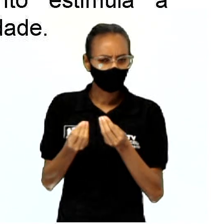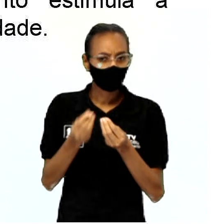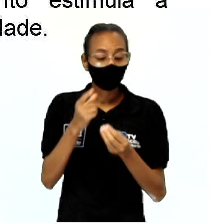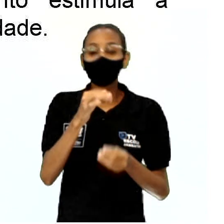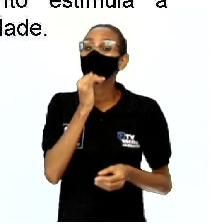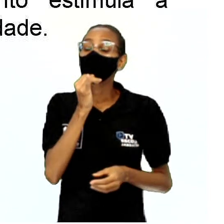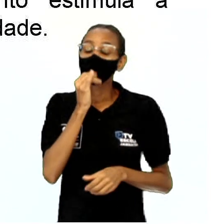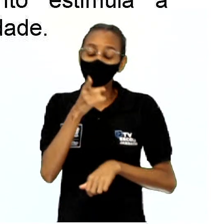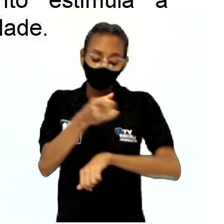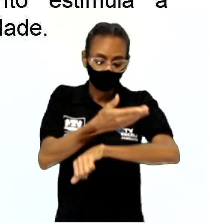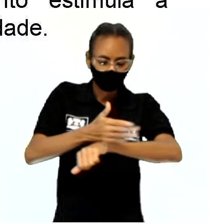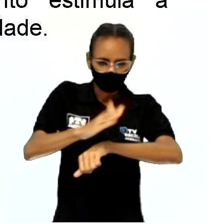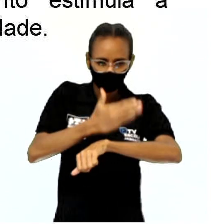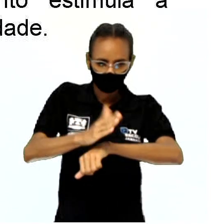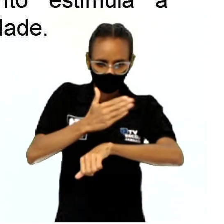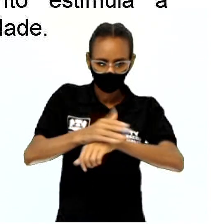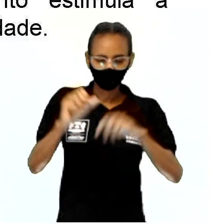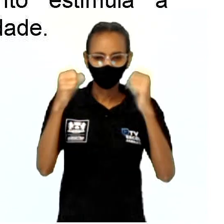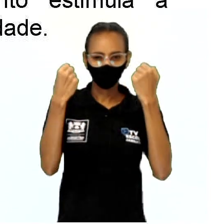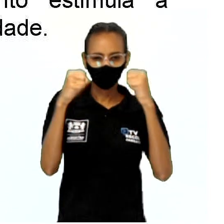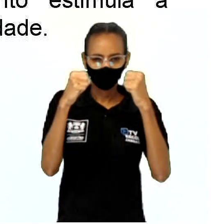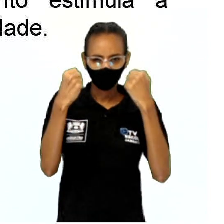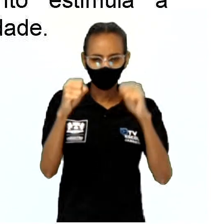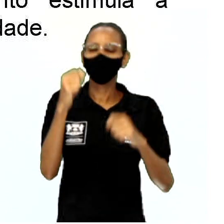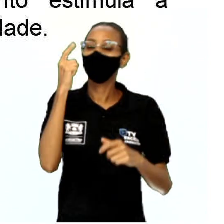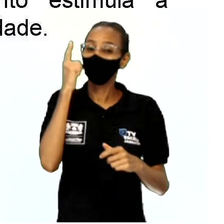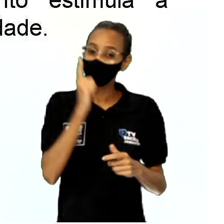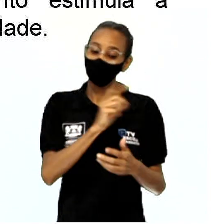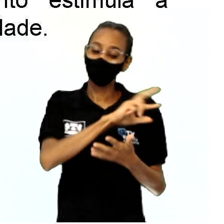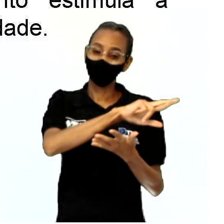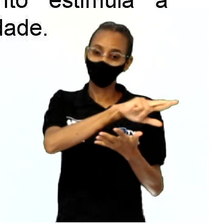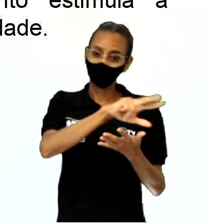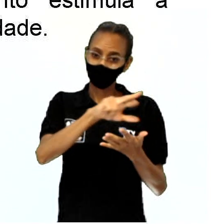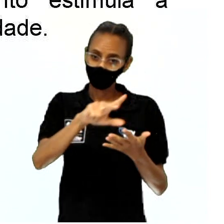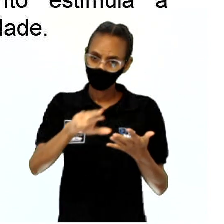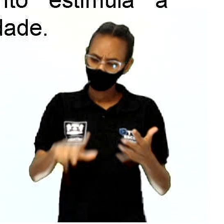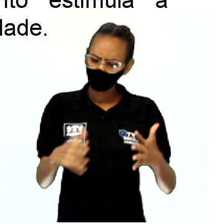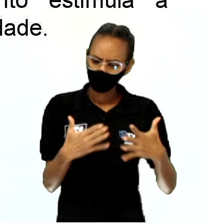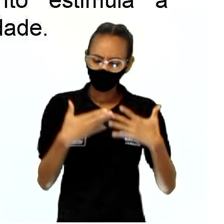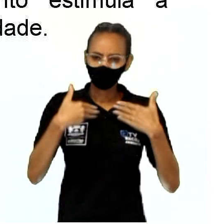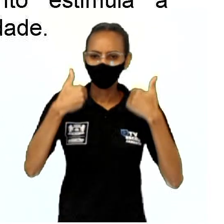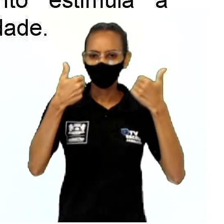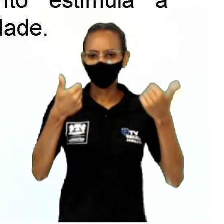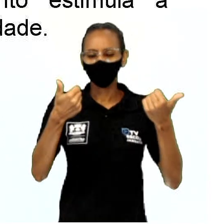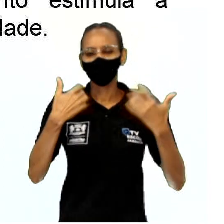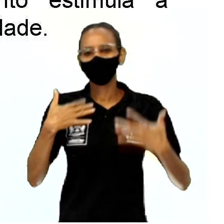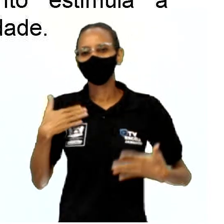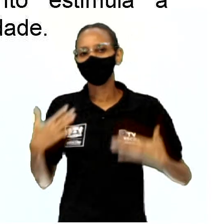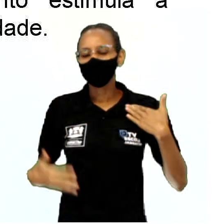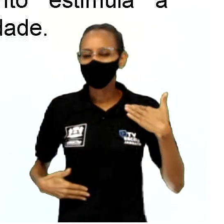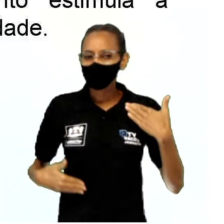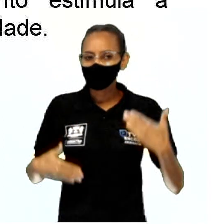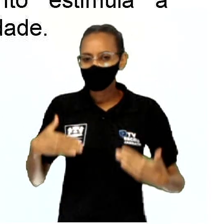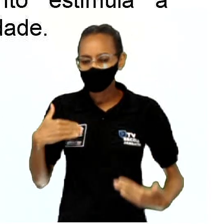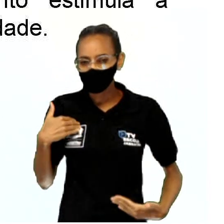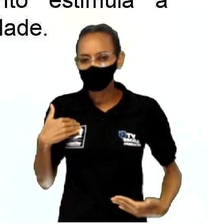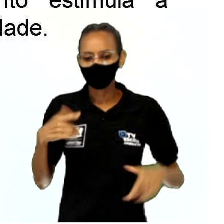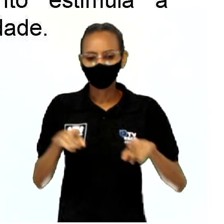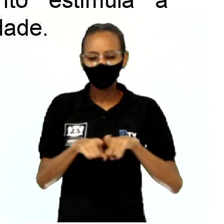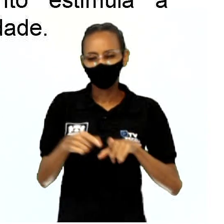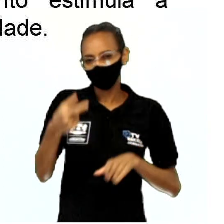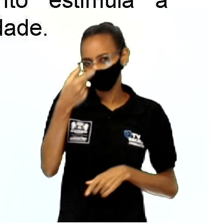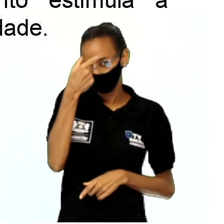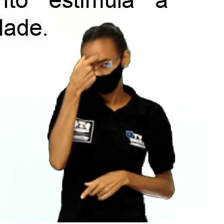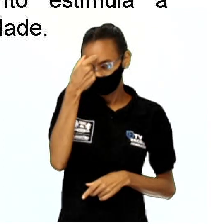exercícios físicos, nós conseguimos diversas melhorias, tanto para o nosso corpo quanto para a nossa